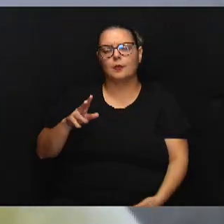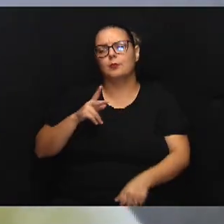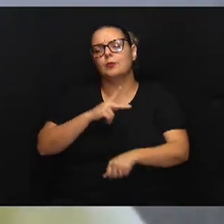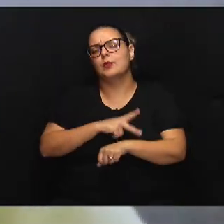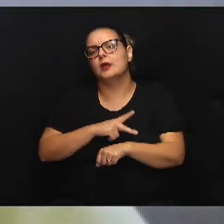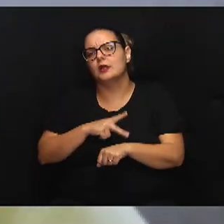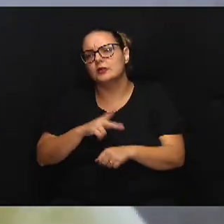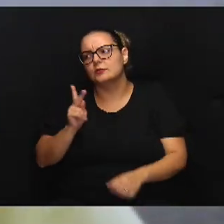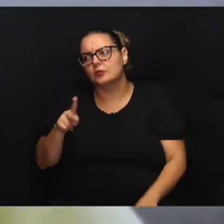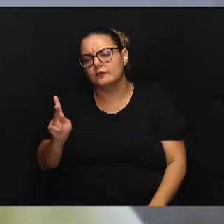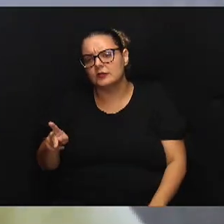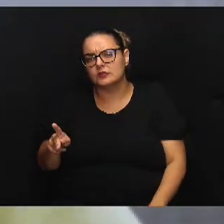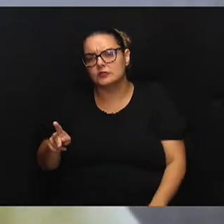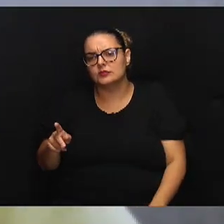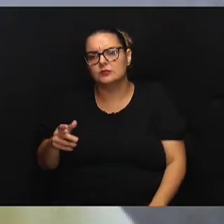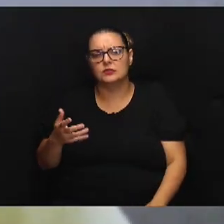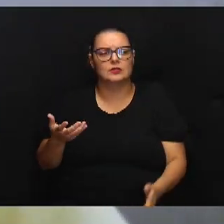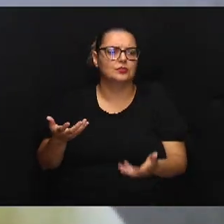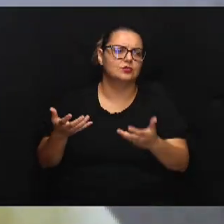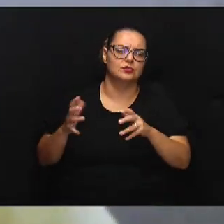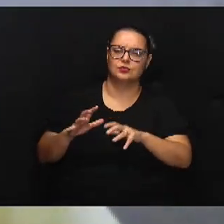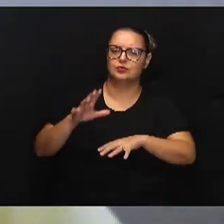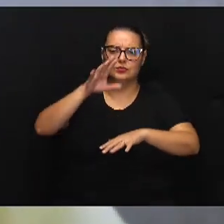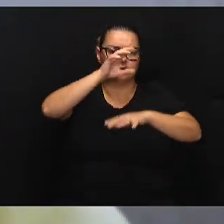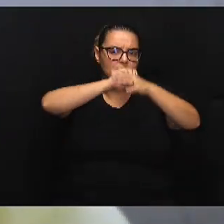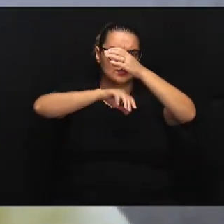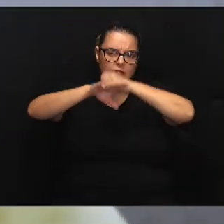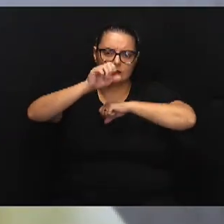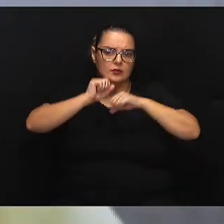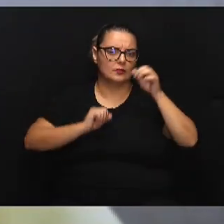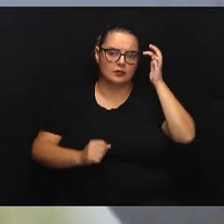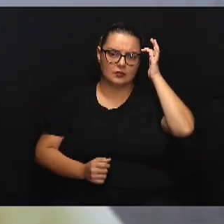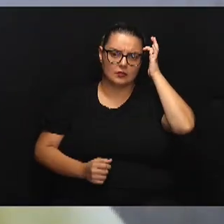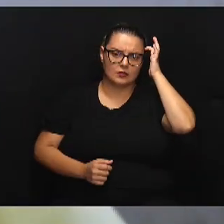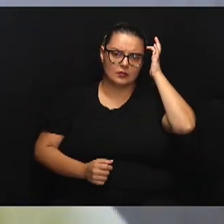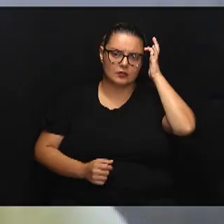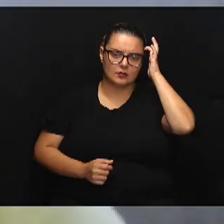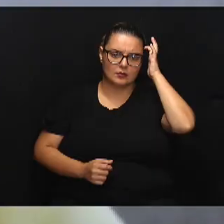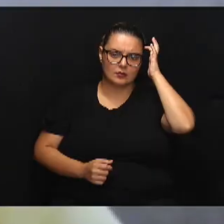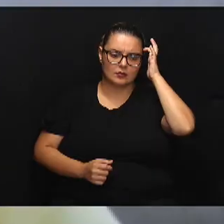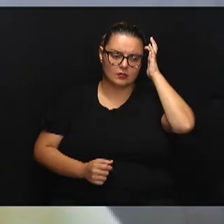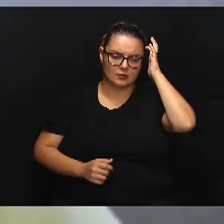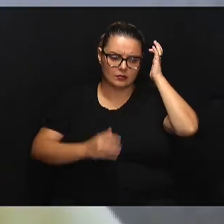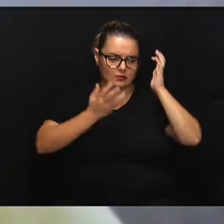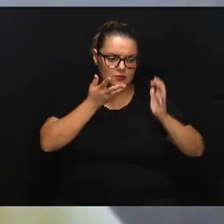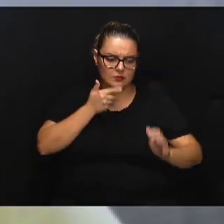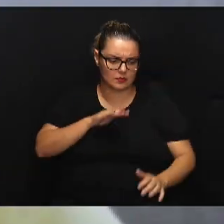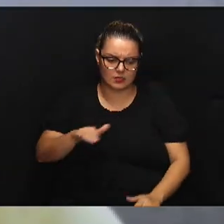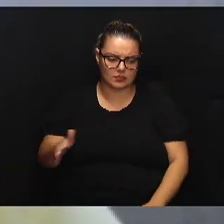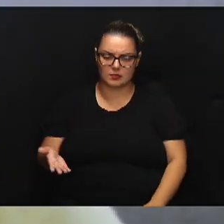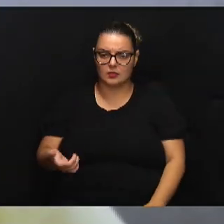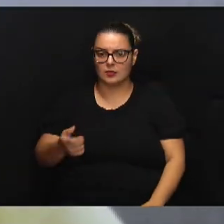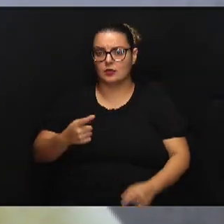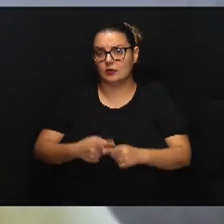eu não quero aprender sobre estas crianças, porque eu sou